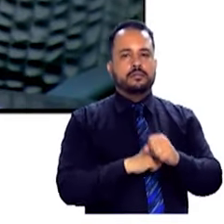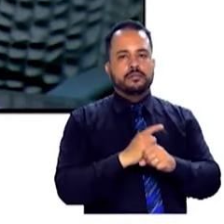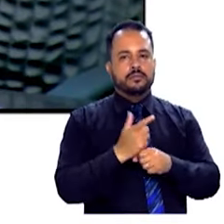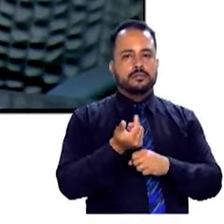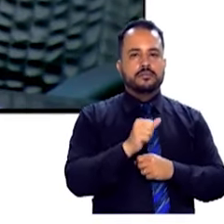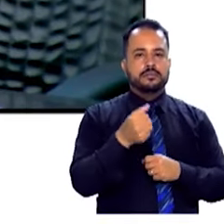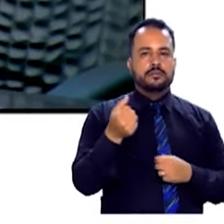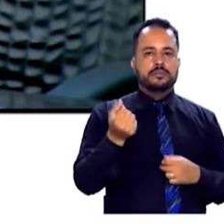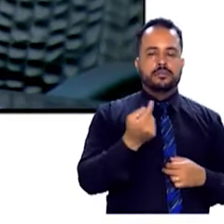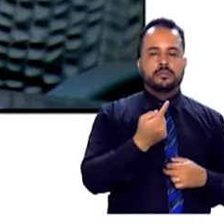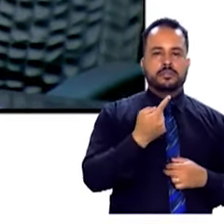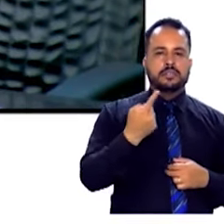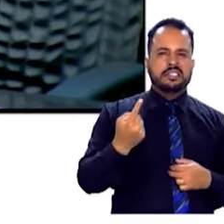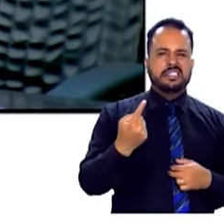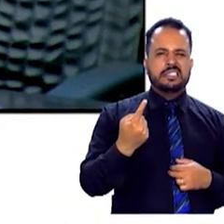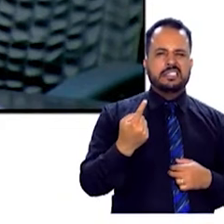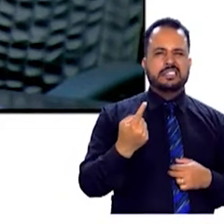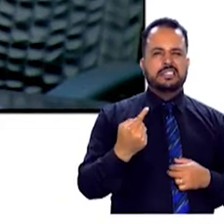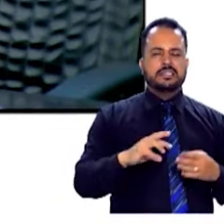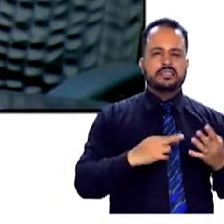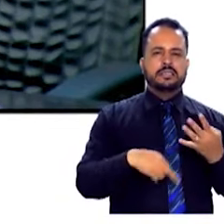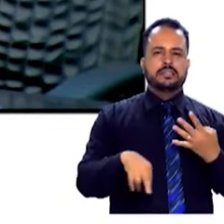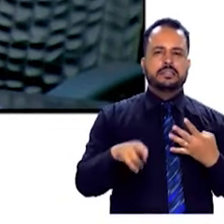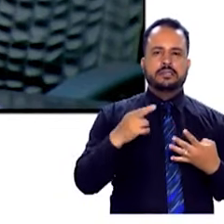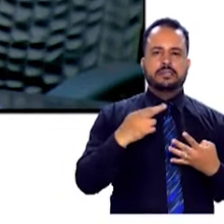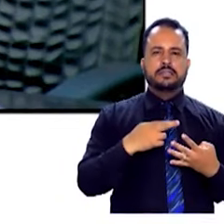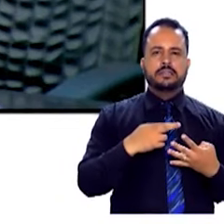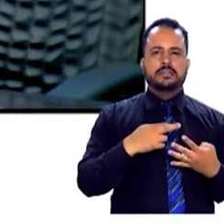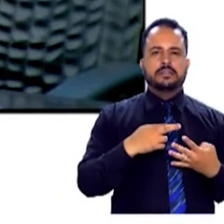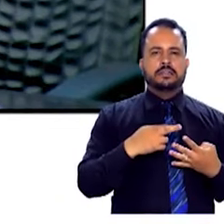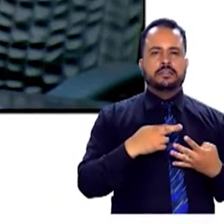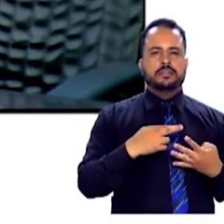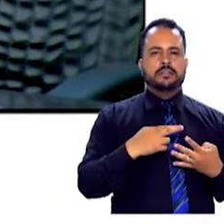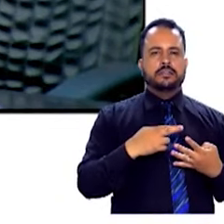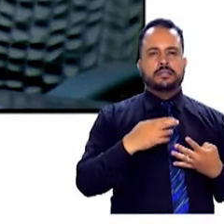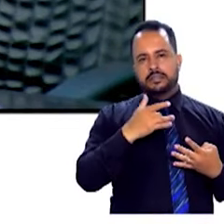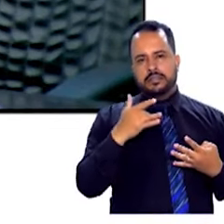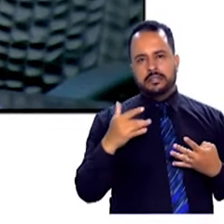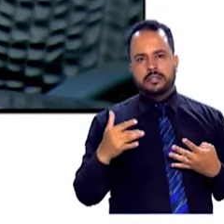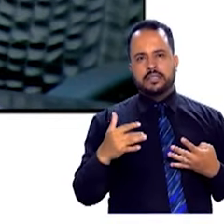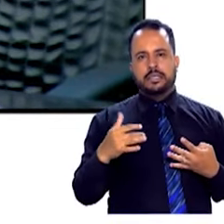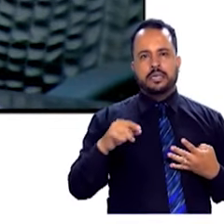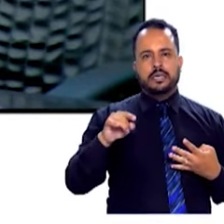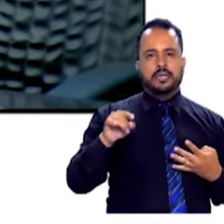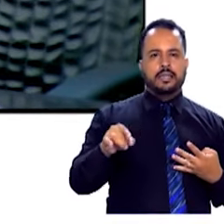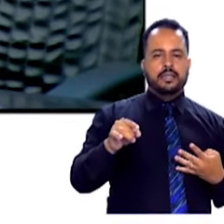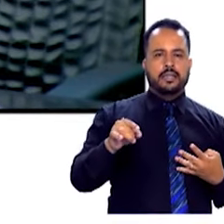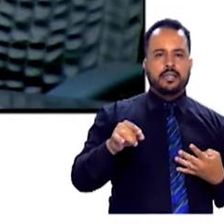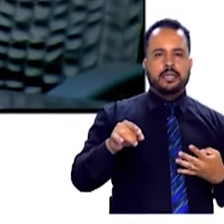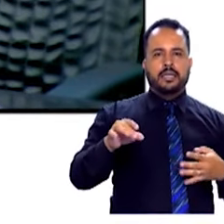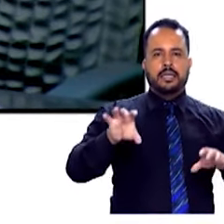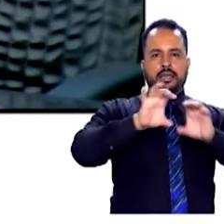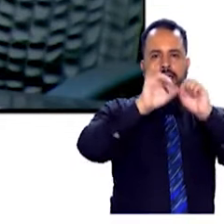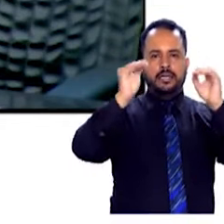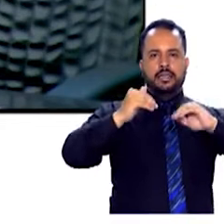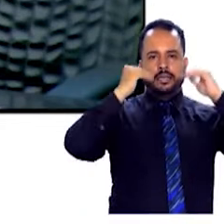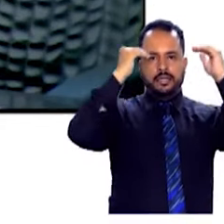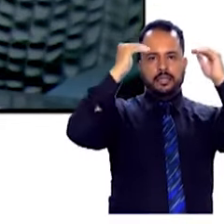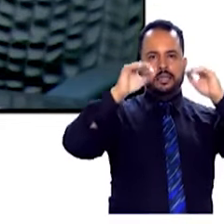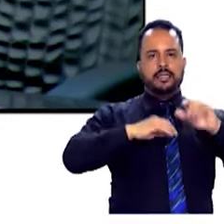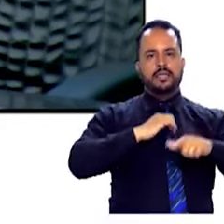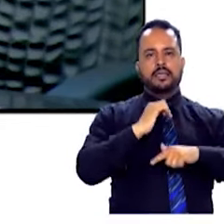transcendência dos recursos de revista no âmbito do Tribunal Superior do Trabalho eh e portanto eh é uma